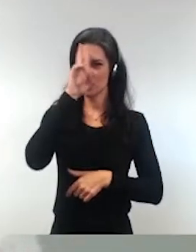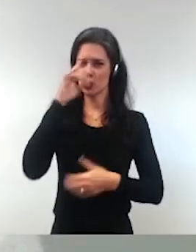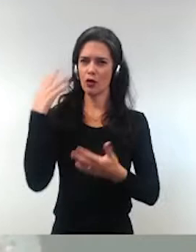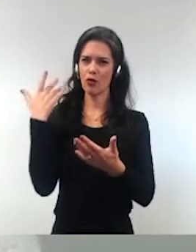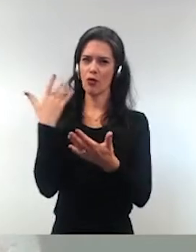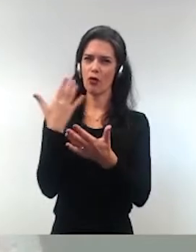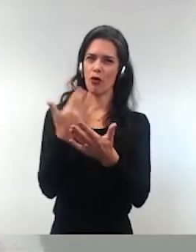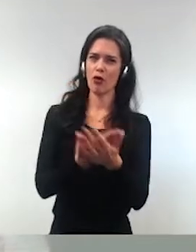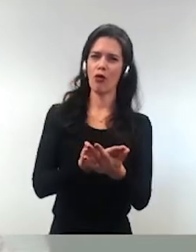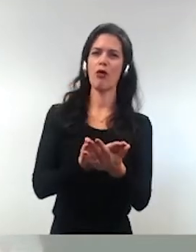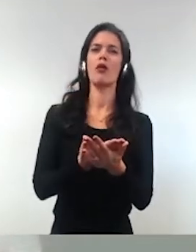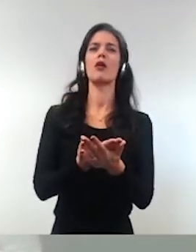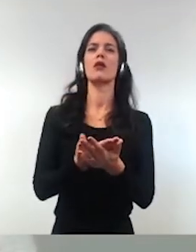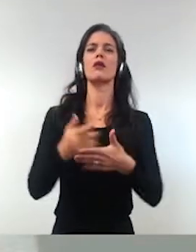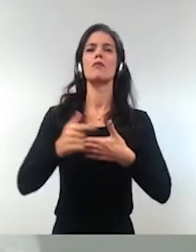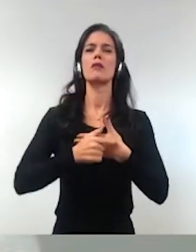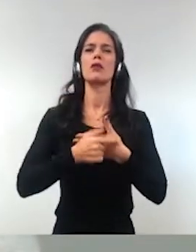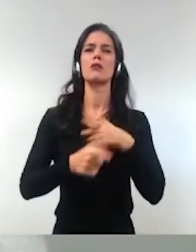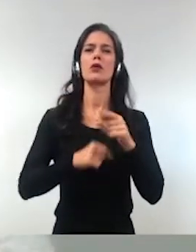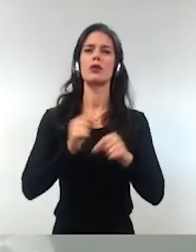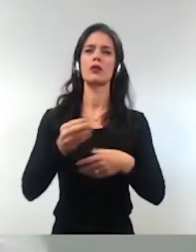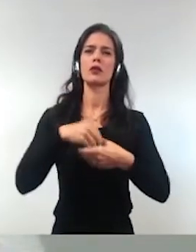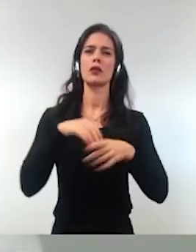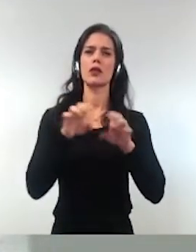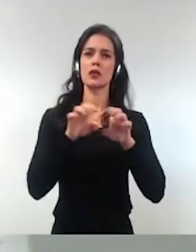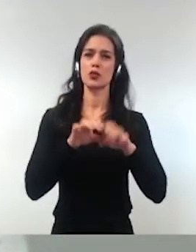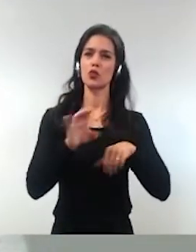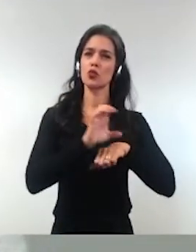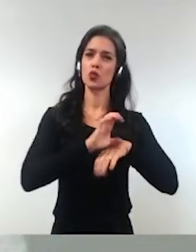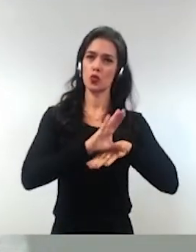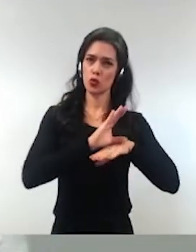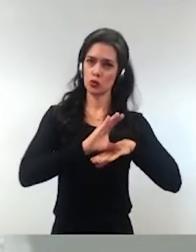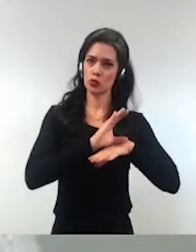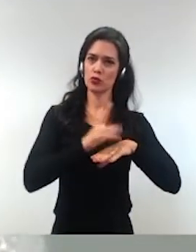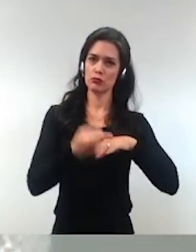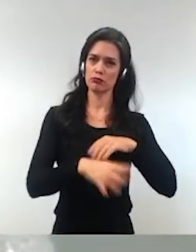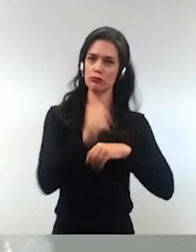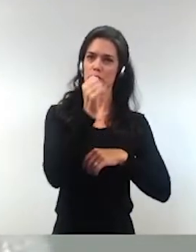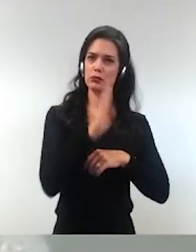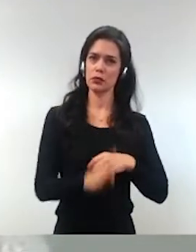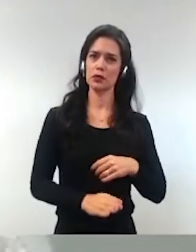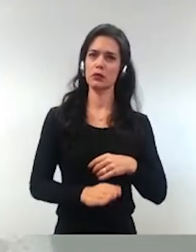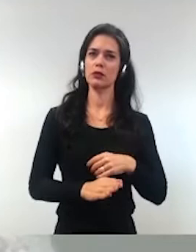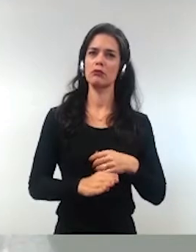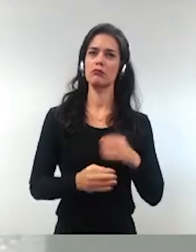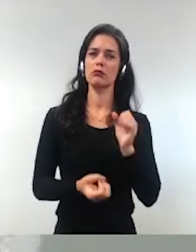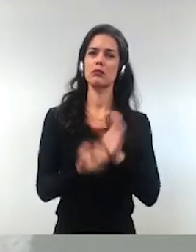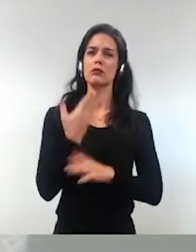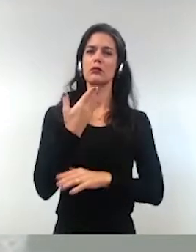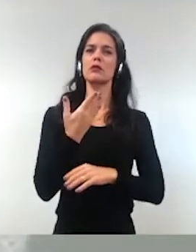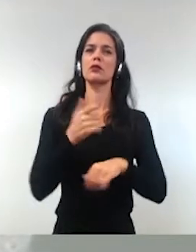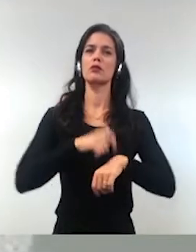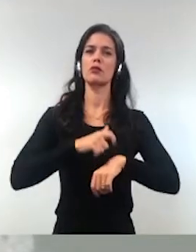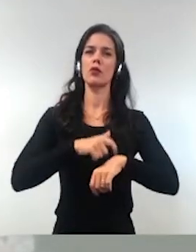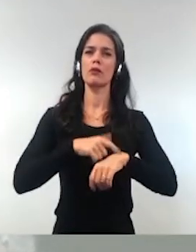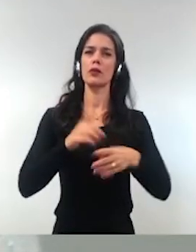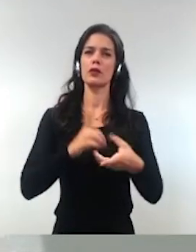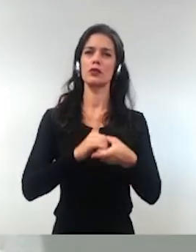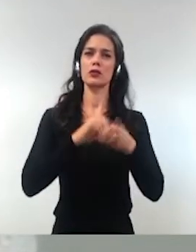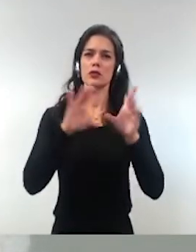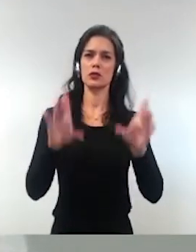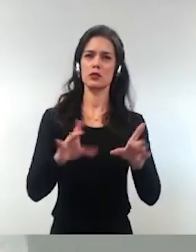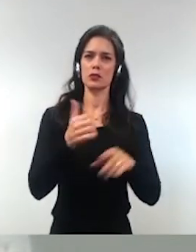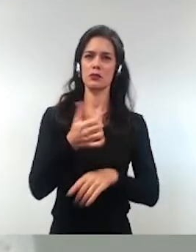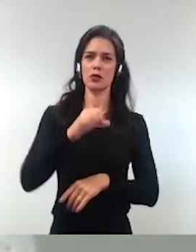desempenhado está inserida na estrutura constitucional brasileira desde o processo de redemocratização do